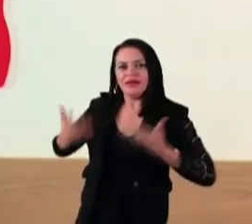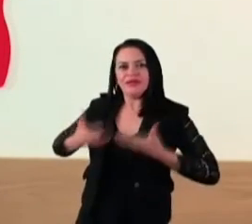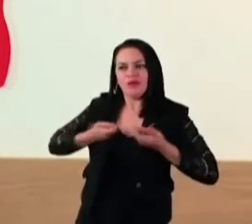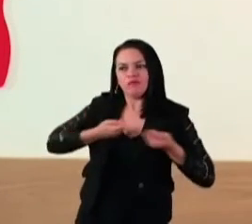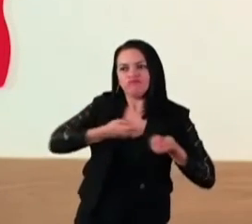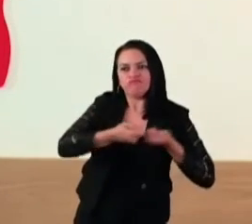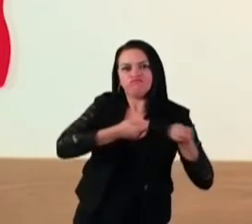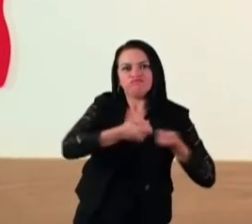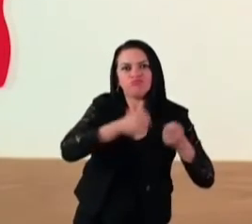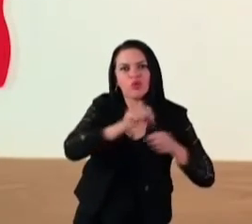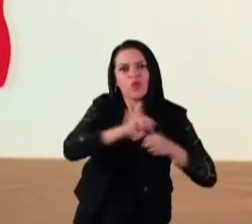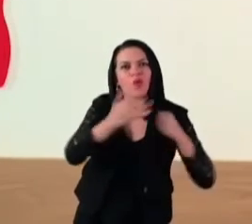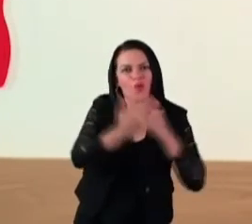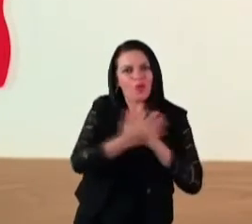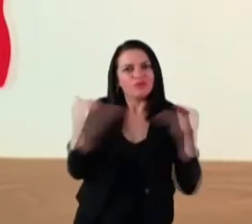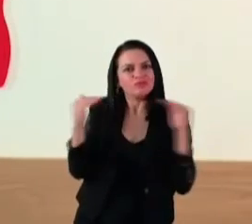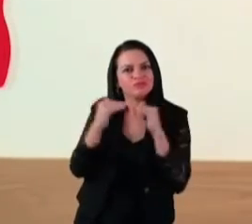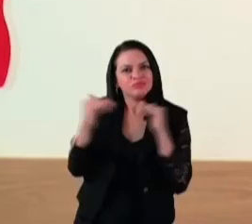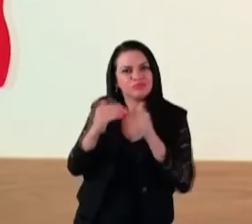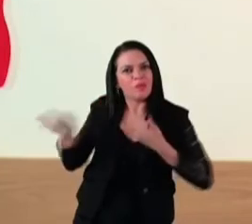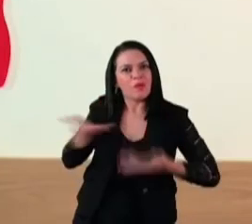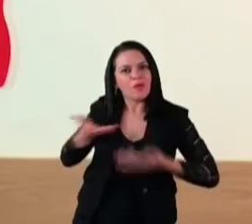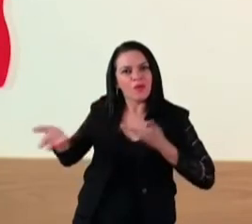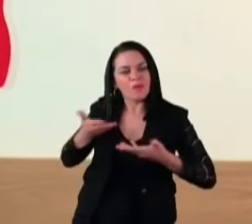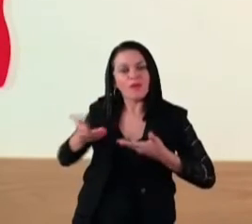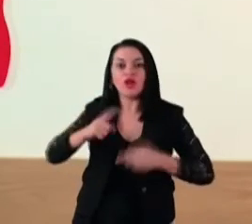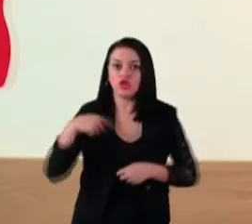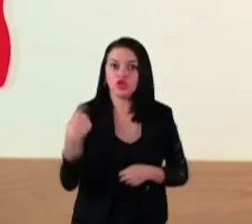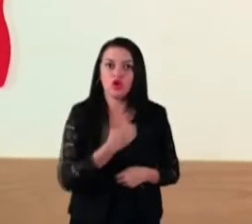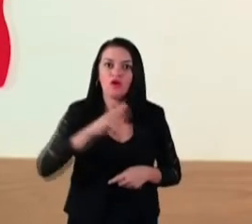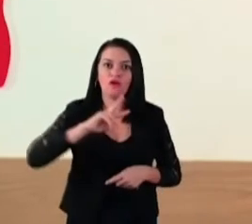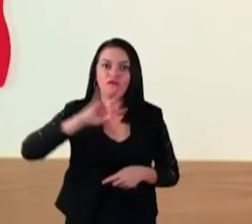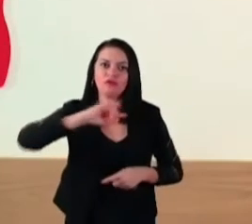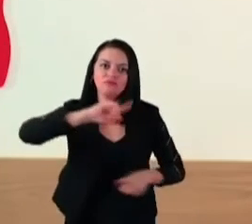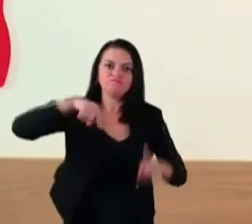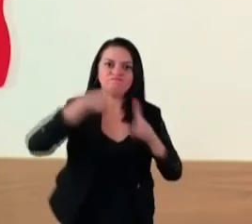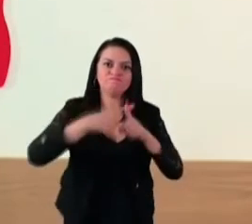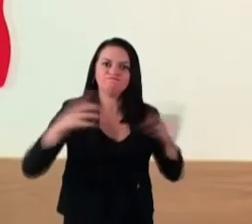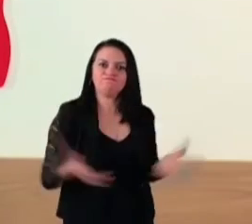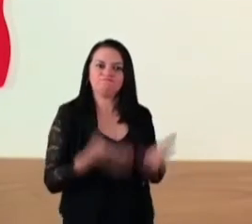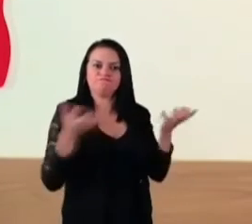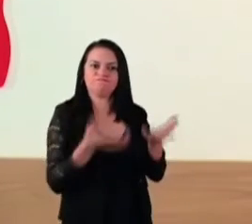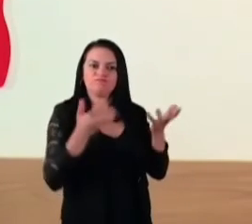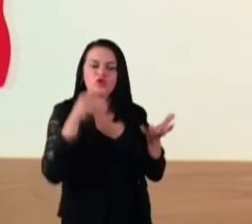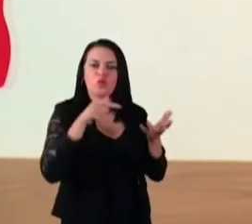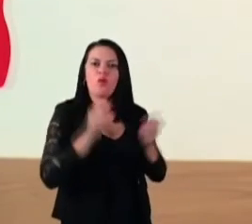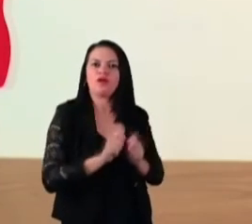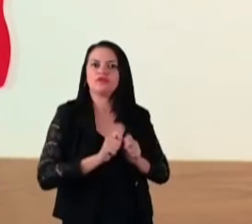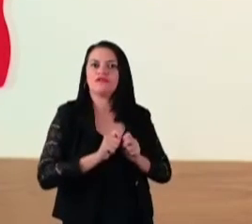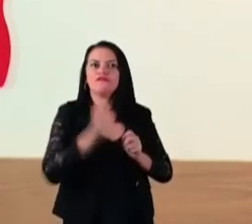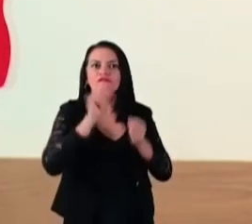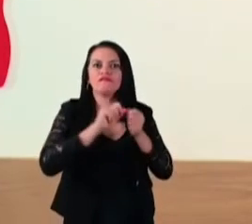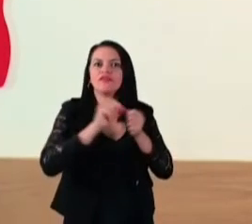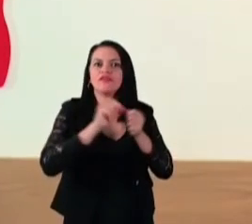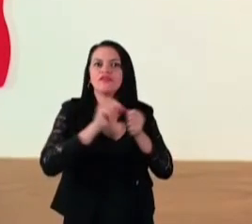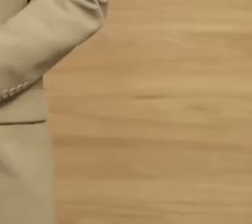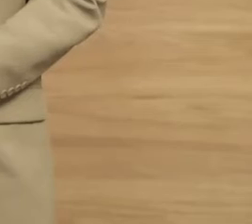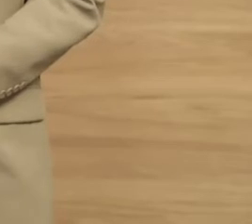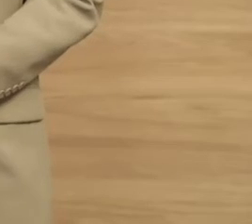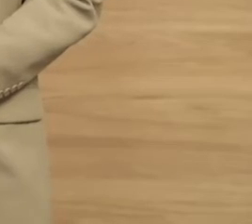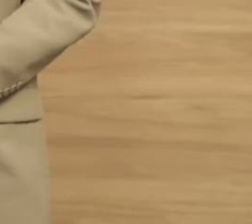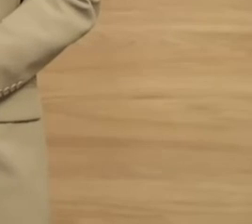ação articulada, que já estamos fazendo, mas vamos intensificar com esta dimensão preventiva.